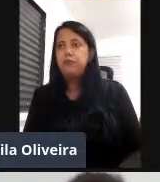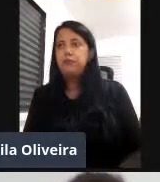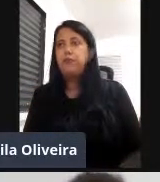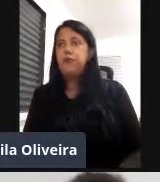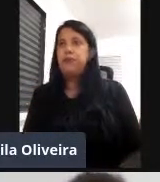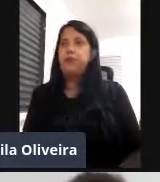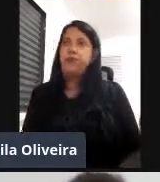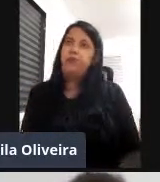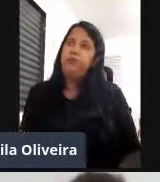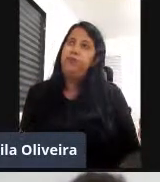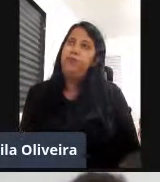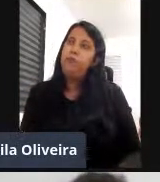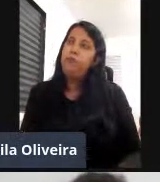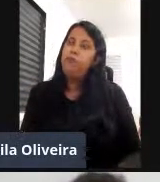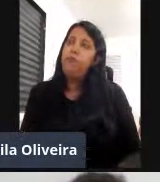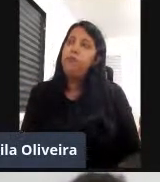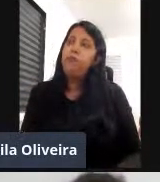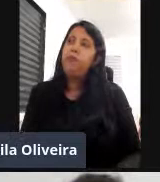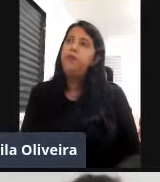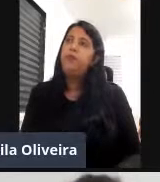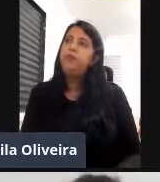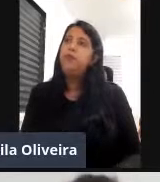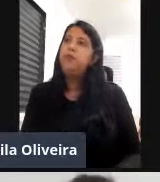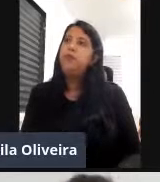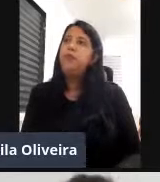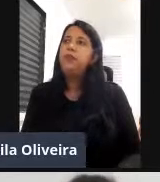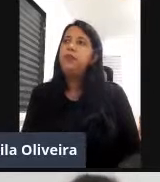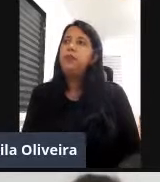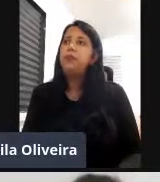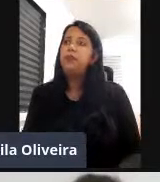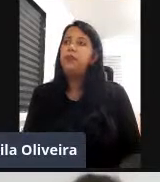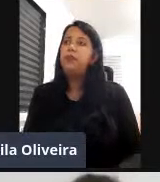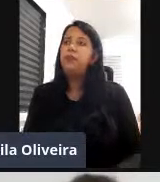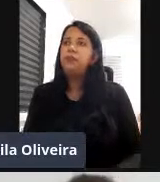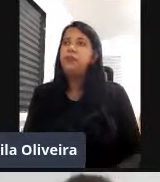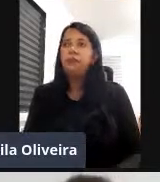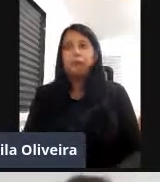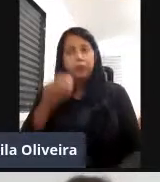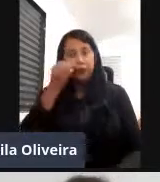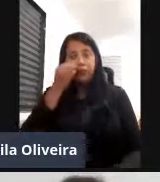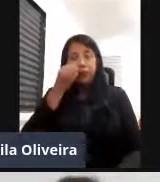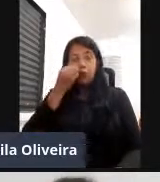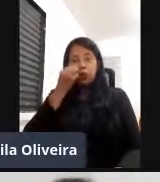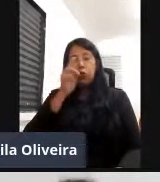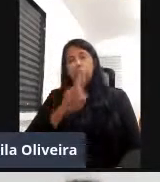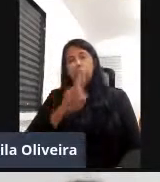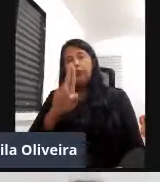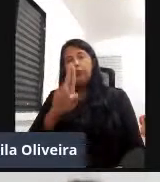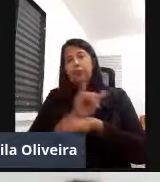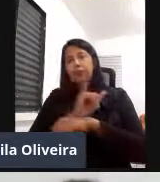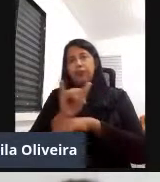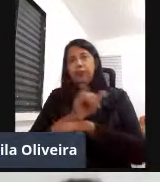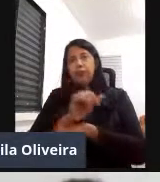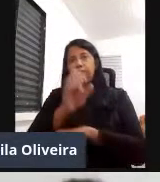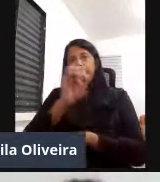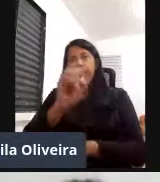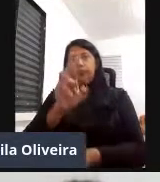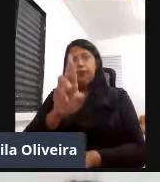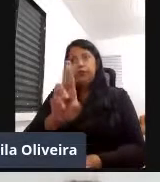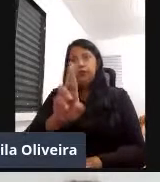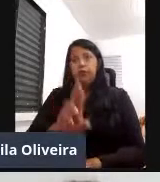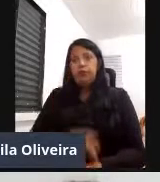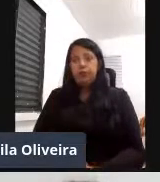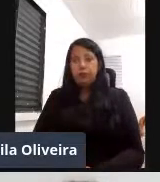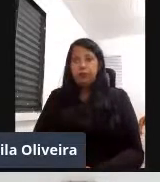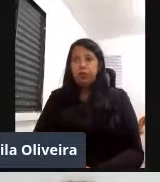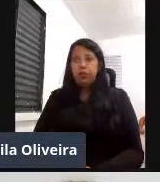gente usou aqui as aspas e agora a gente vai colocar aqui o OR. Lembrando que o OR é o ou seja,